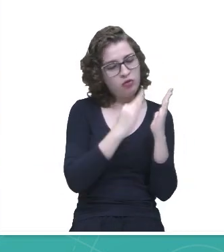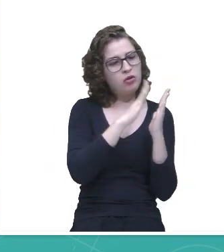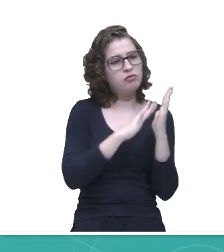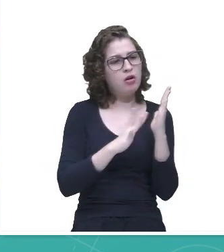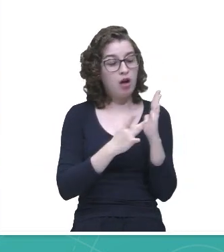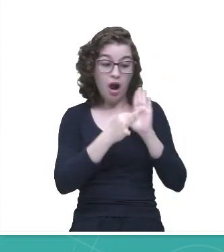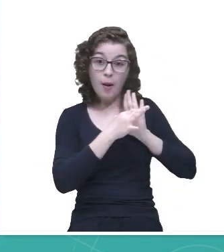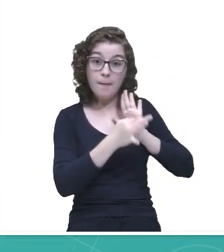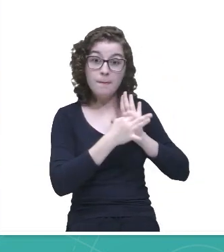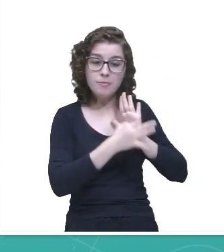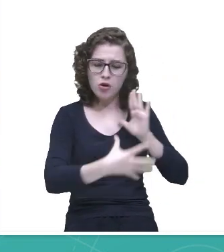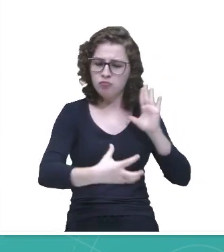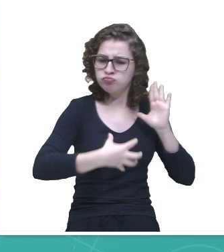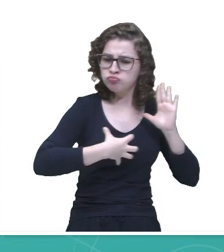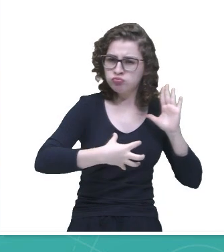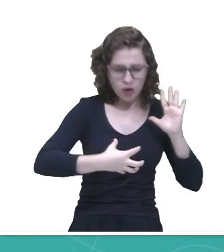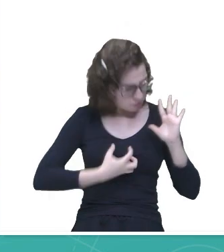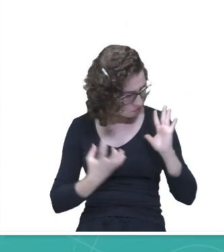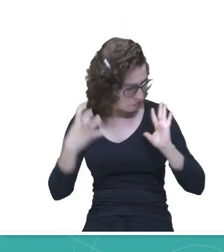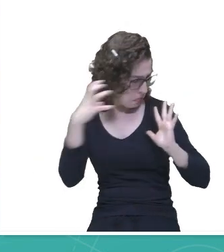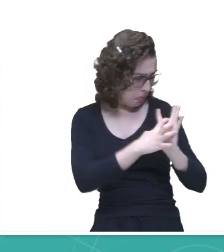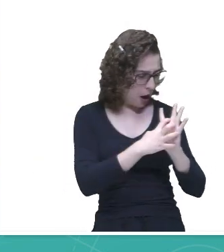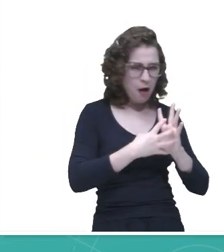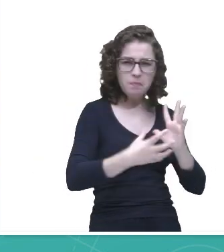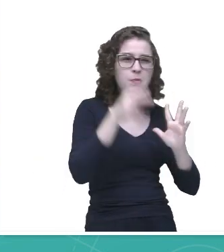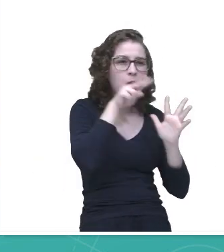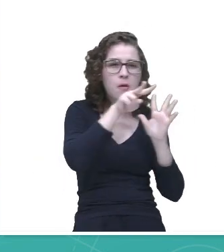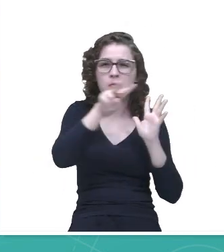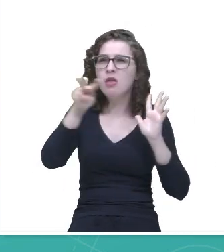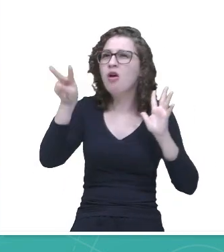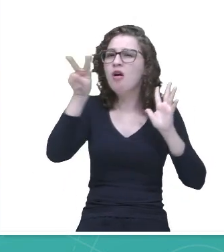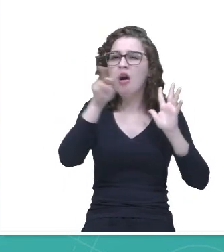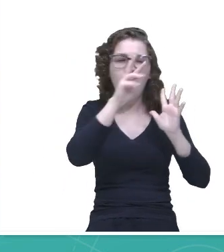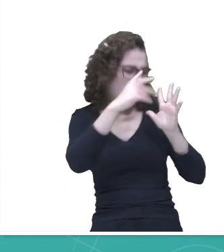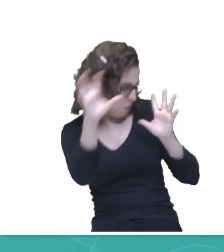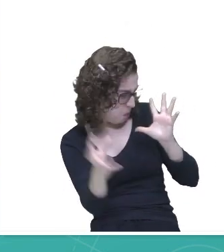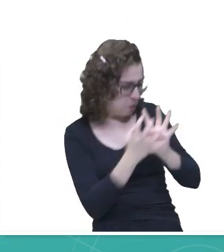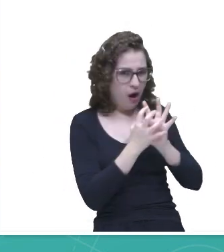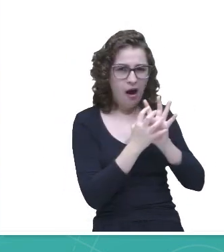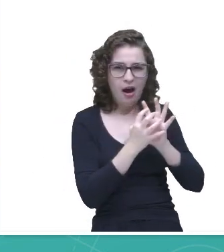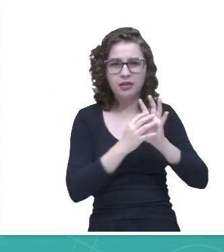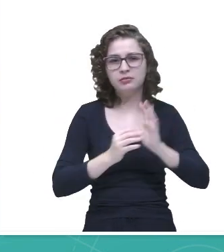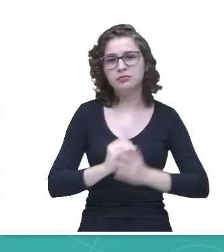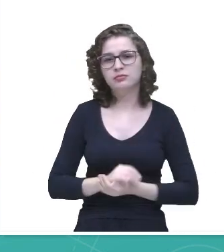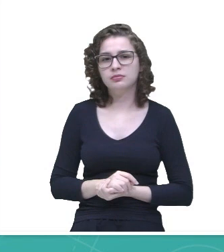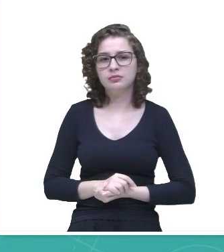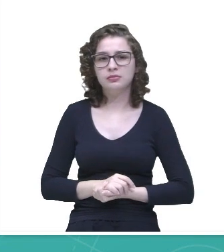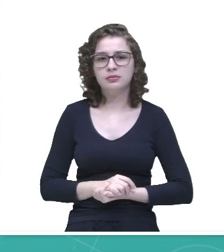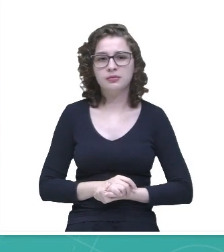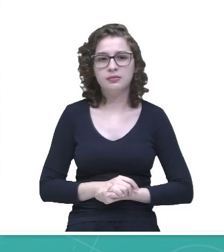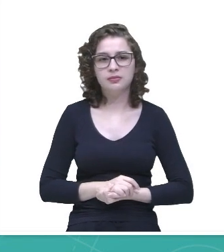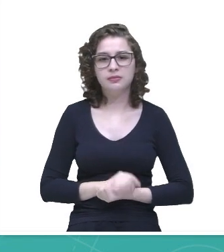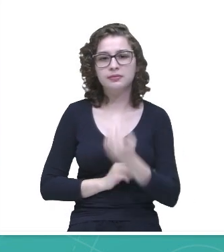conclusões e temperamentos sobre as suas visões do mundo. Aqui nós temos duas obras impressionistas. Vamos